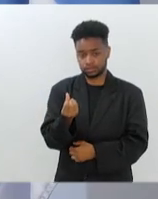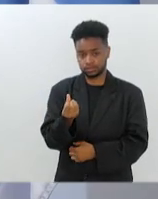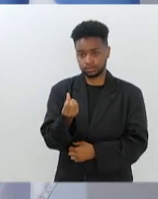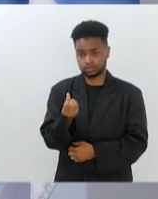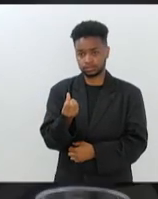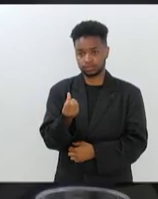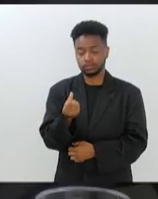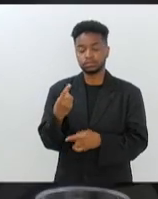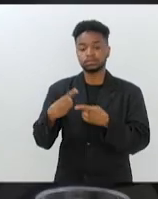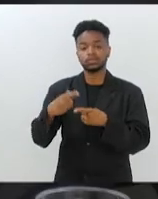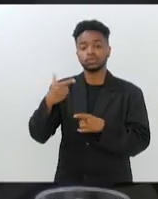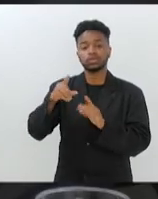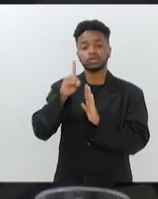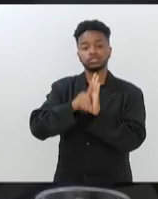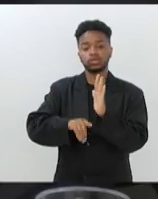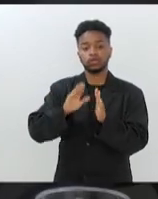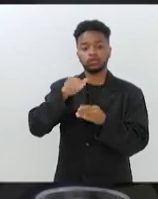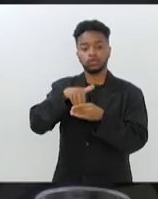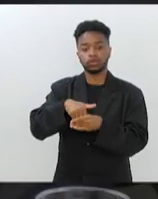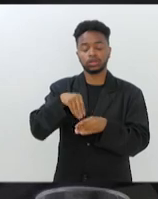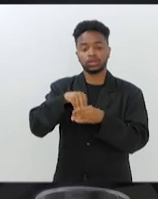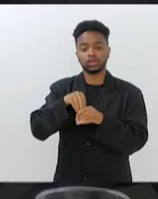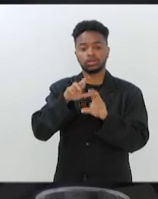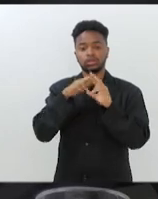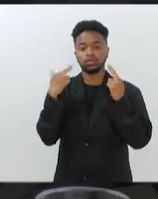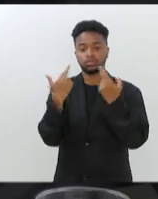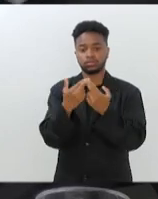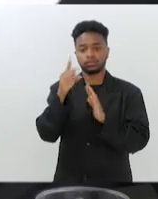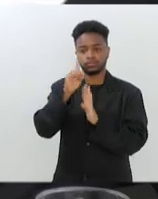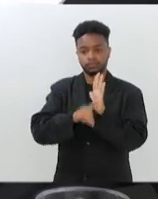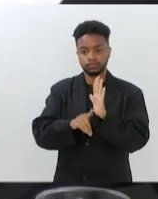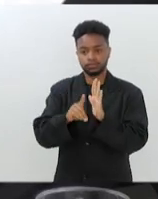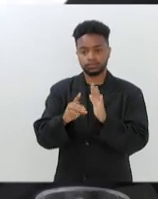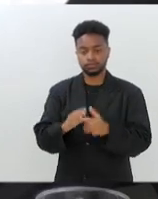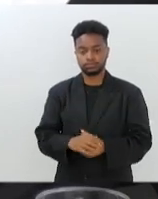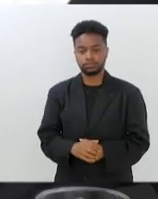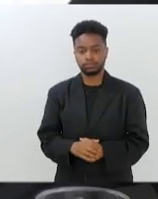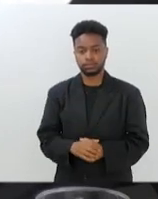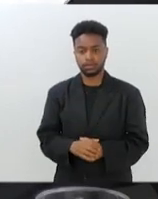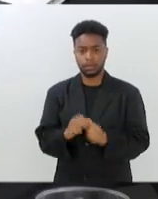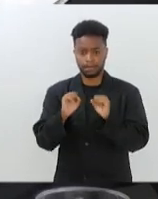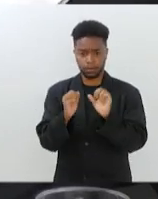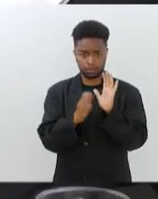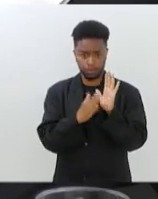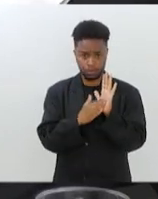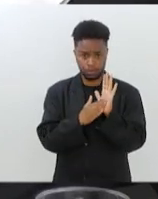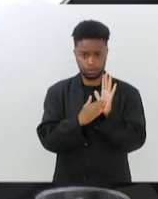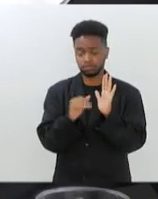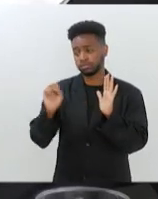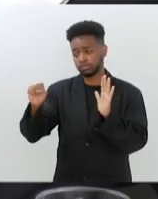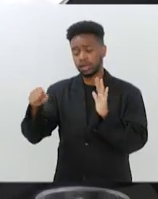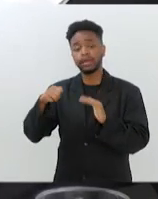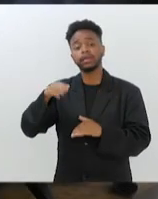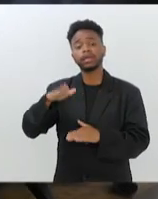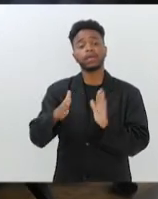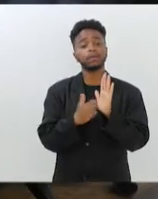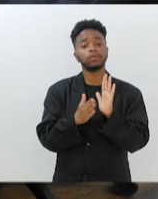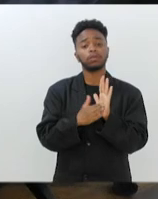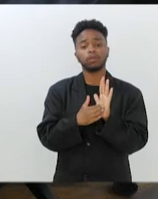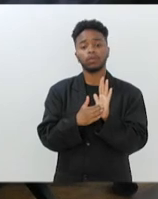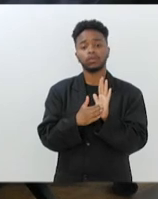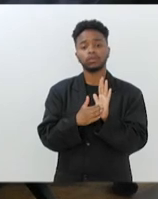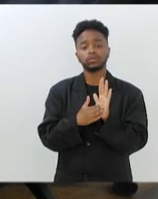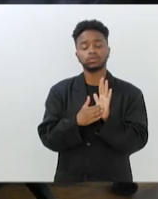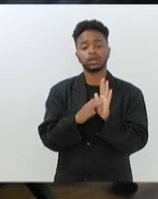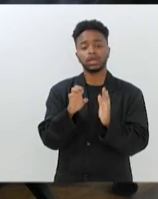é porque ele não tem direito a voto na reunião de diretoria Mas ele tem direito a propor essas pode propor quem propôs desse desse desse tal